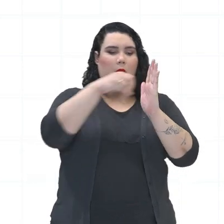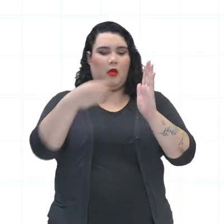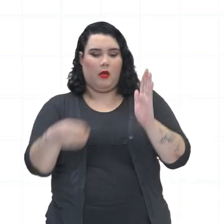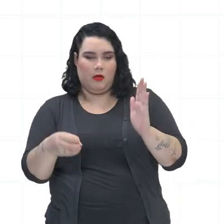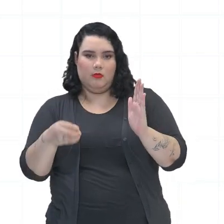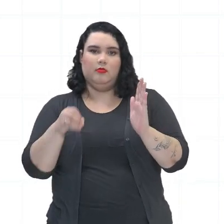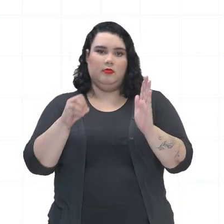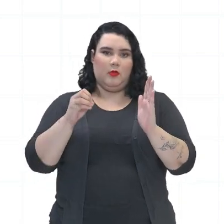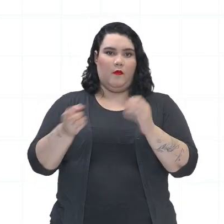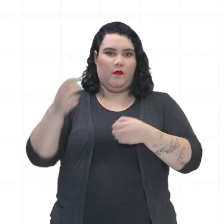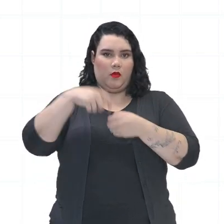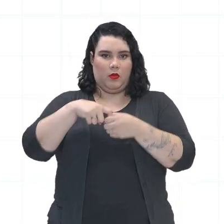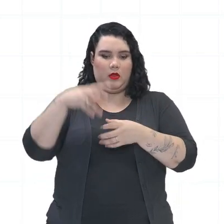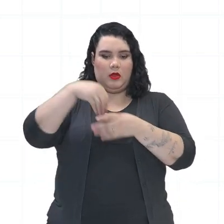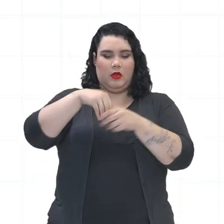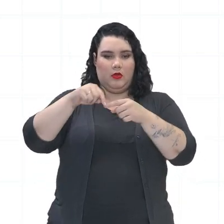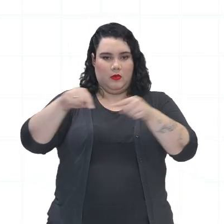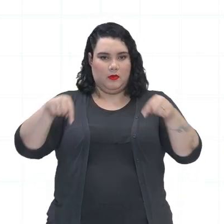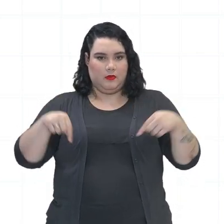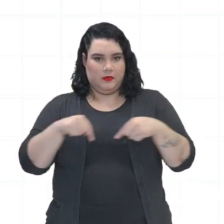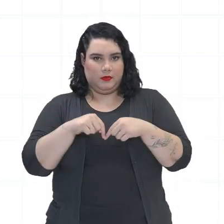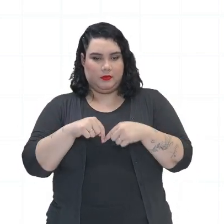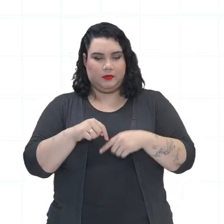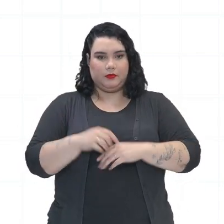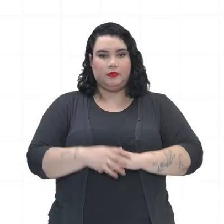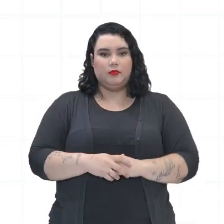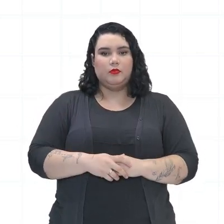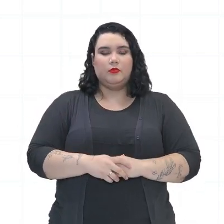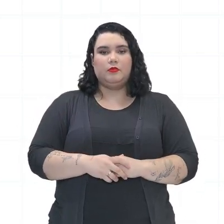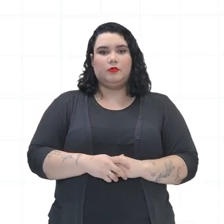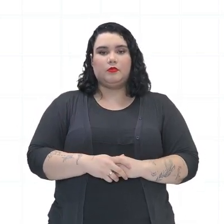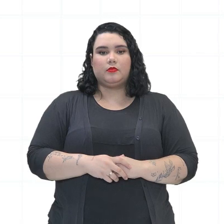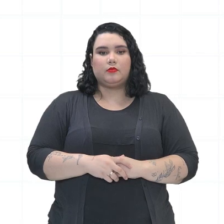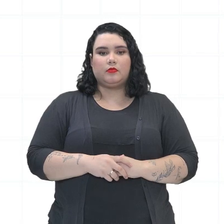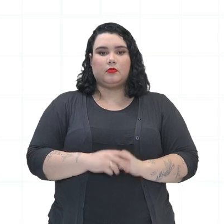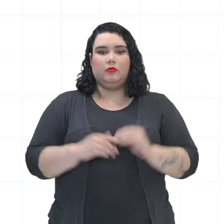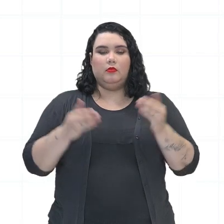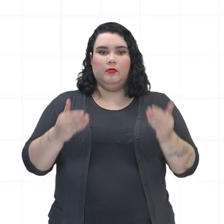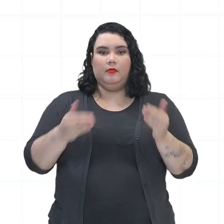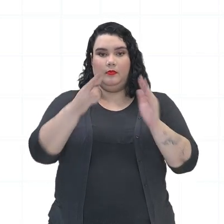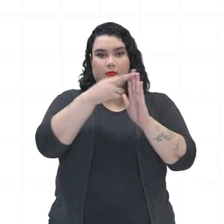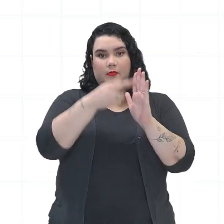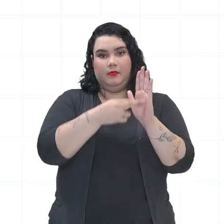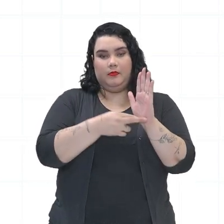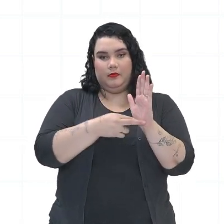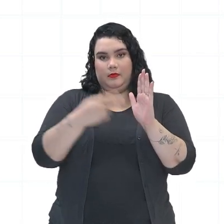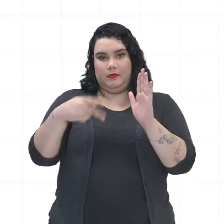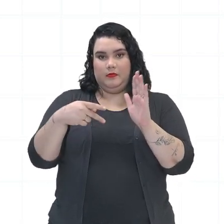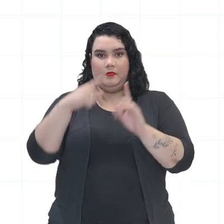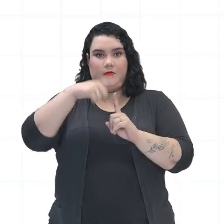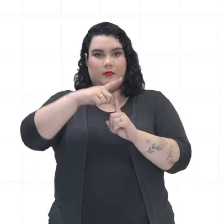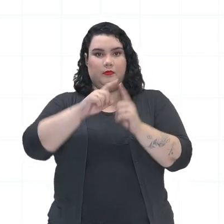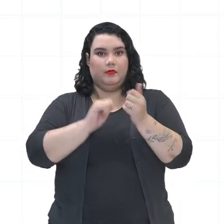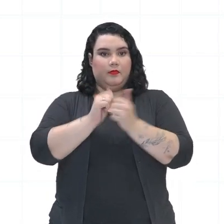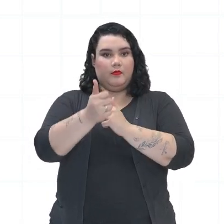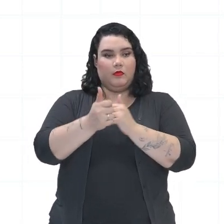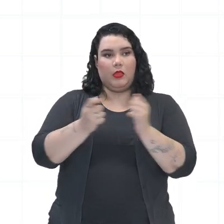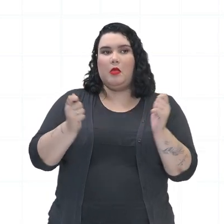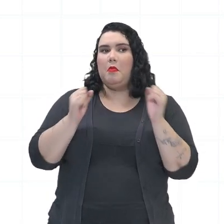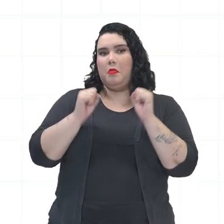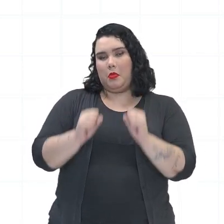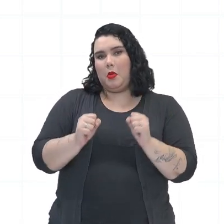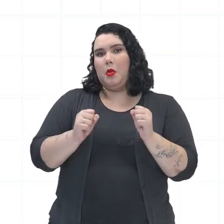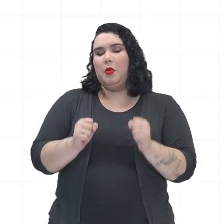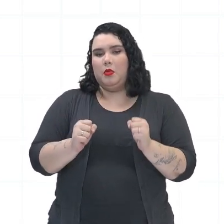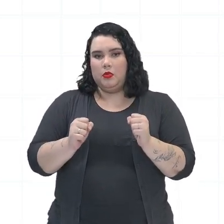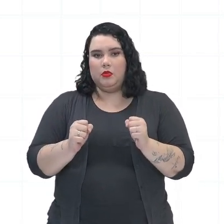à disputa de um ponto. Então, aqui a gente percebe, gente, que pela regra do pádel, você pode até jogar,